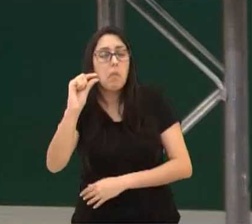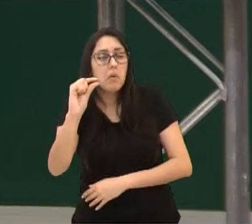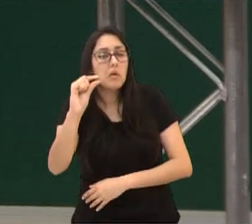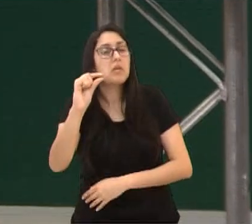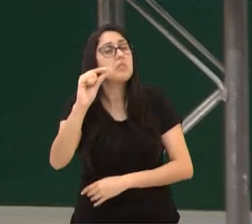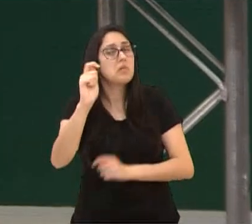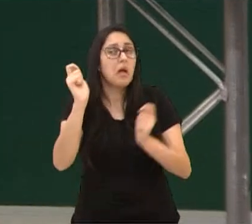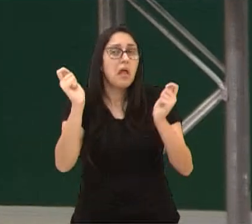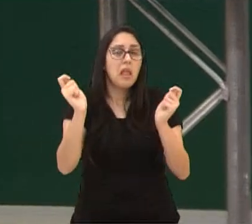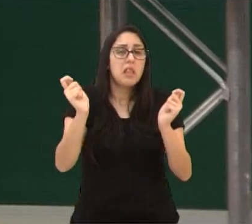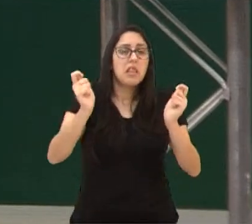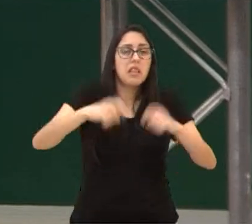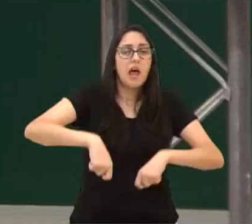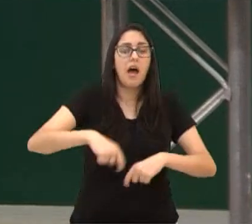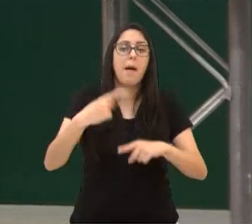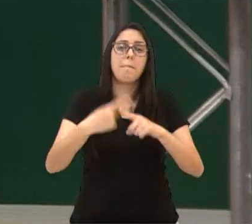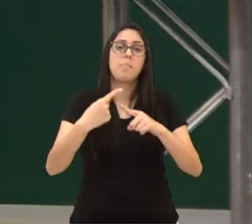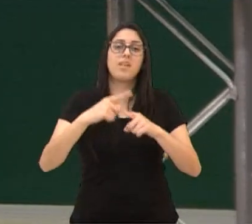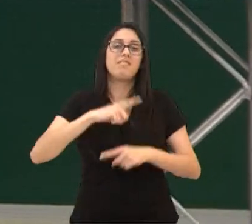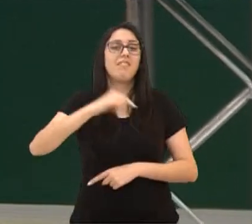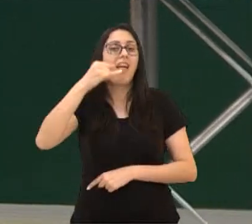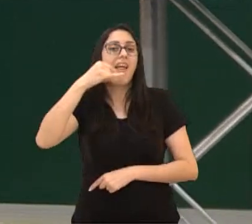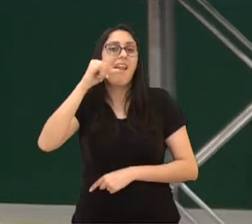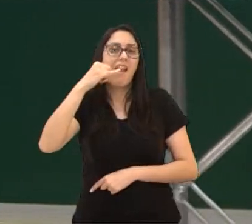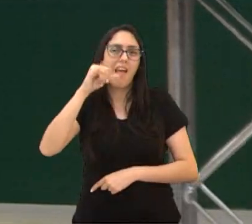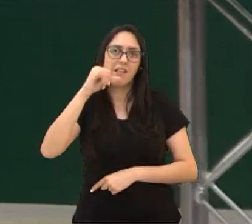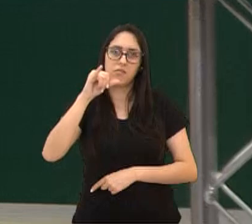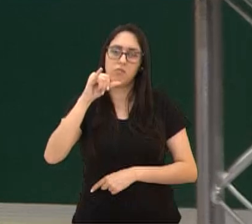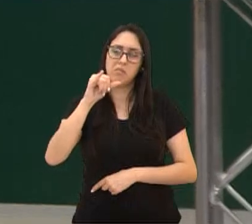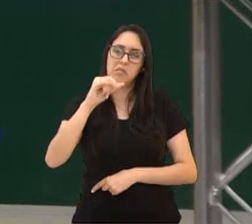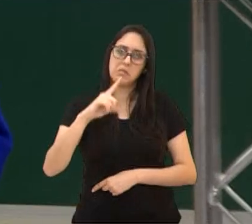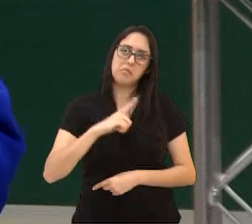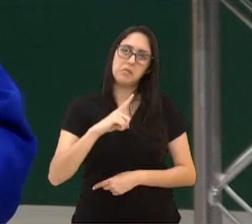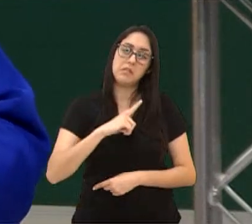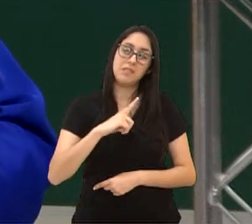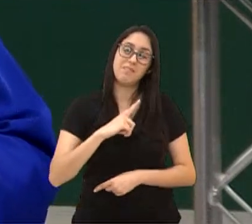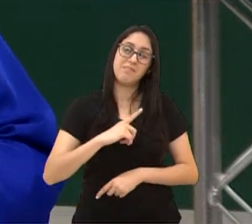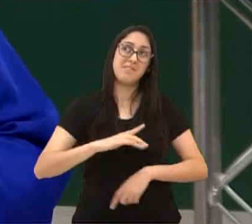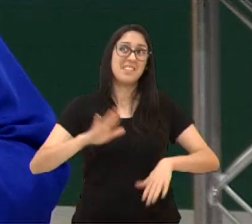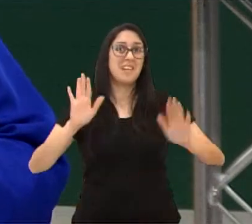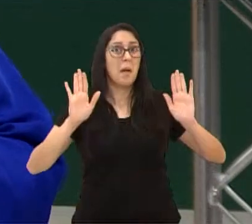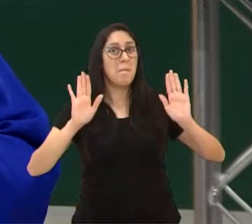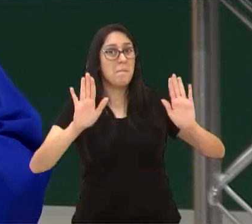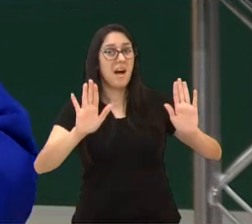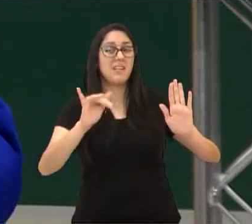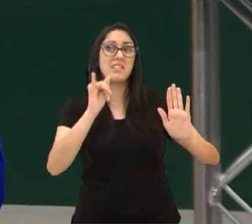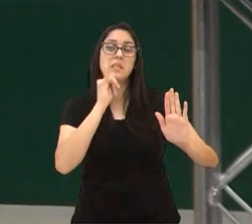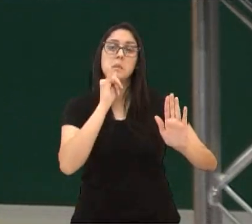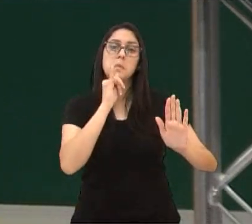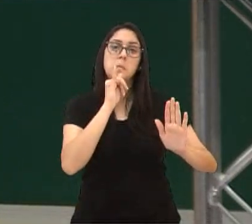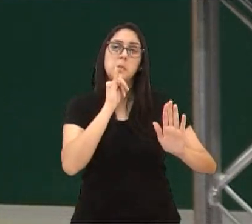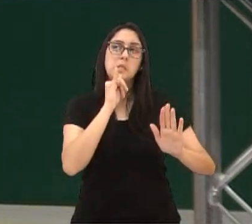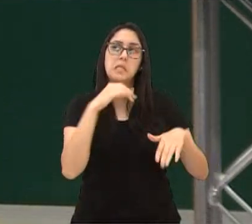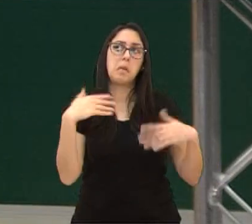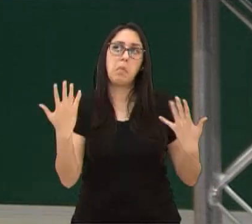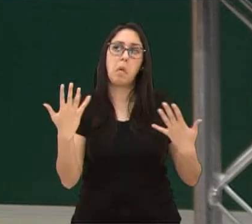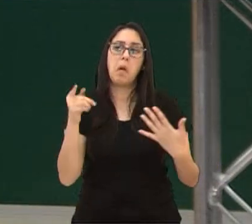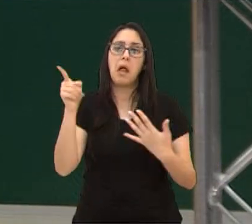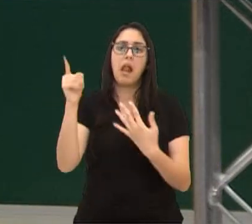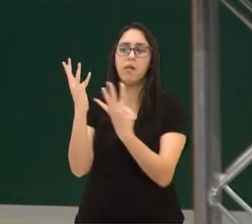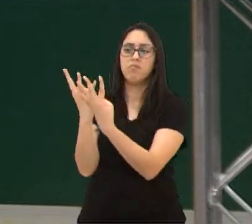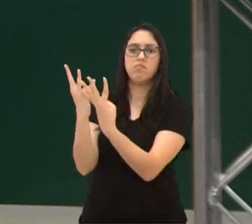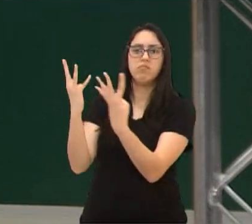pouco dessa camada por troca de elétrons, tá certo? Mas não significa que, por exemplo, você pode pegar lá um portão